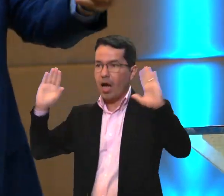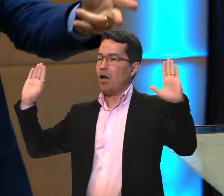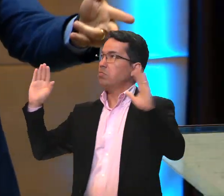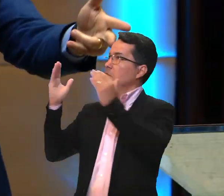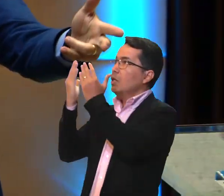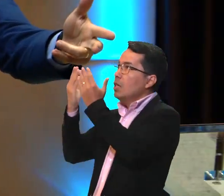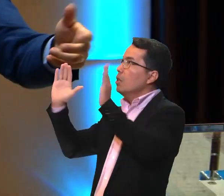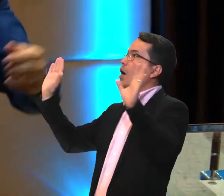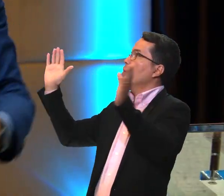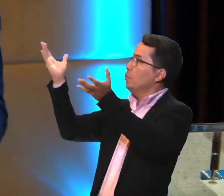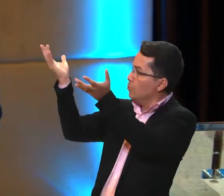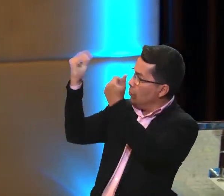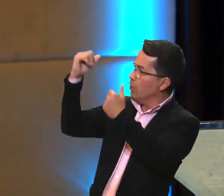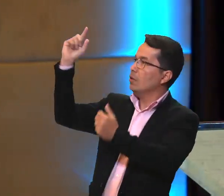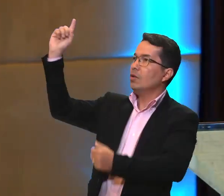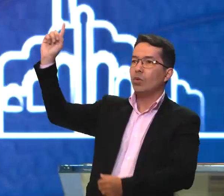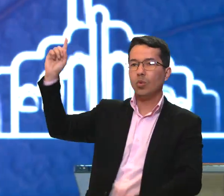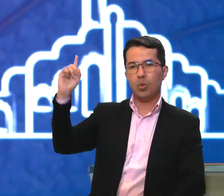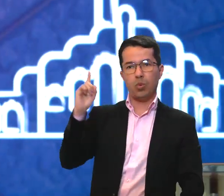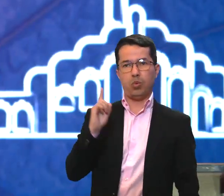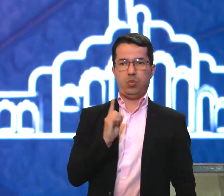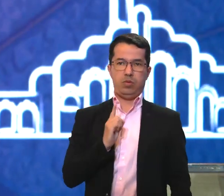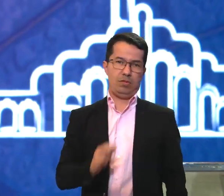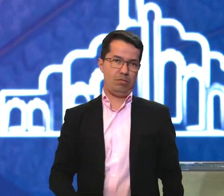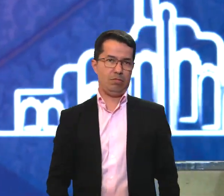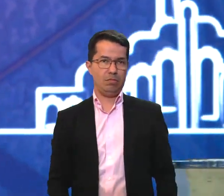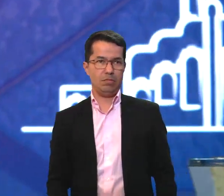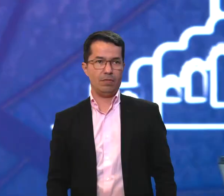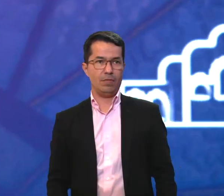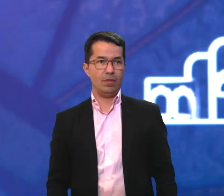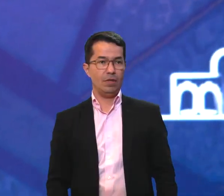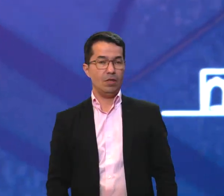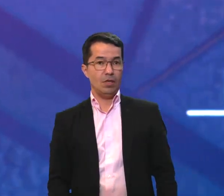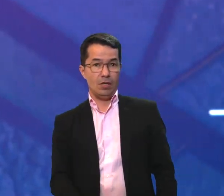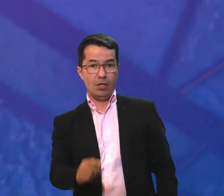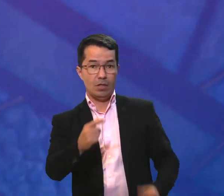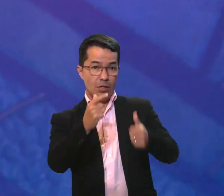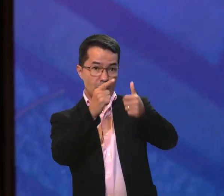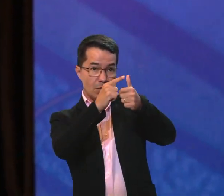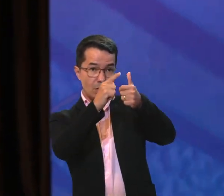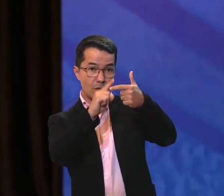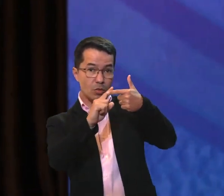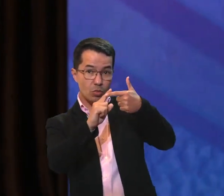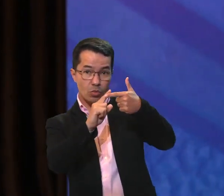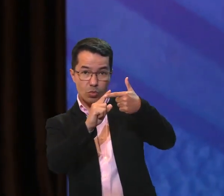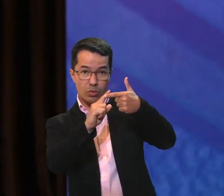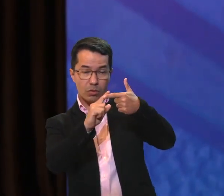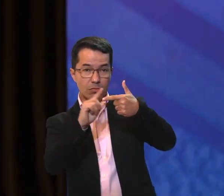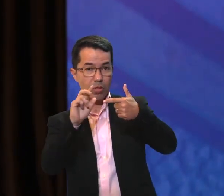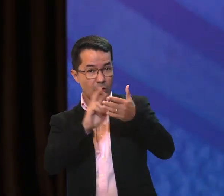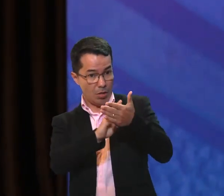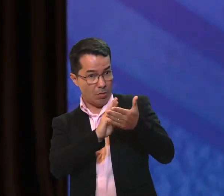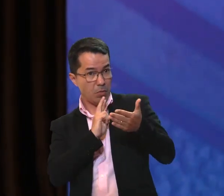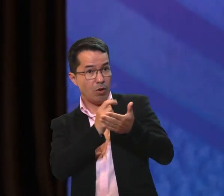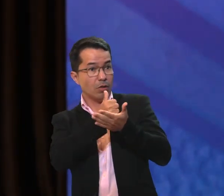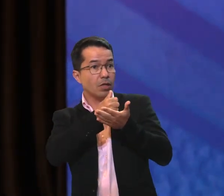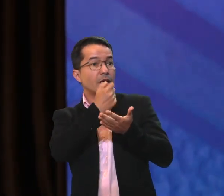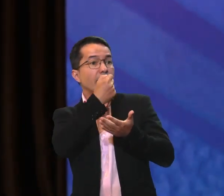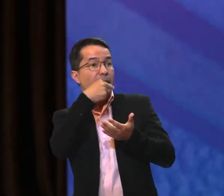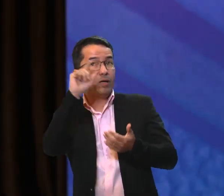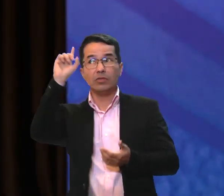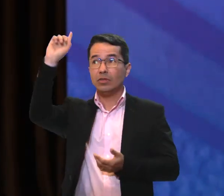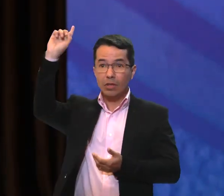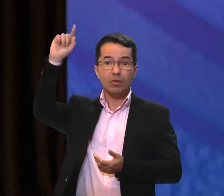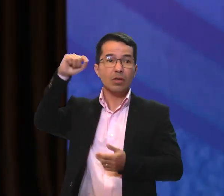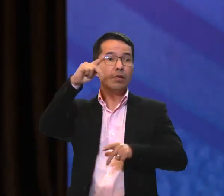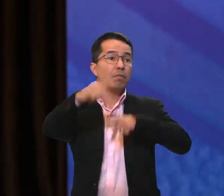Segundo remédio, o povo de Deus. O texto diz, se o meu povo, que se chama pelo meu nome,